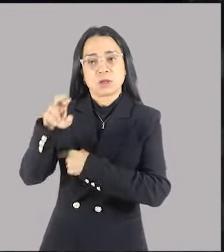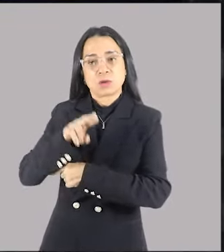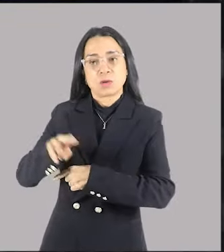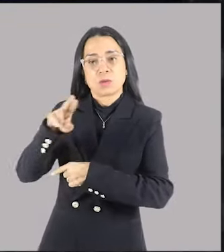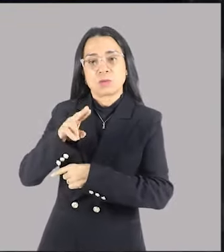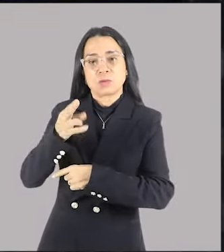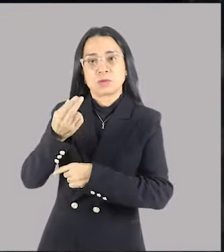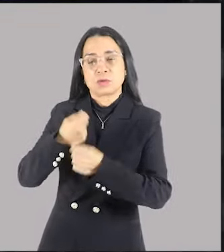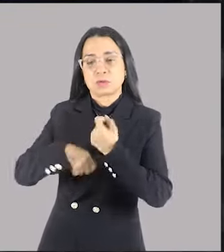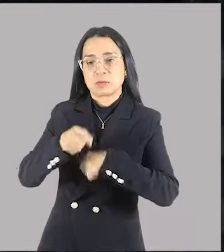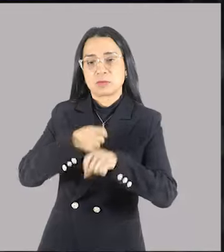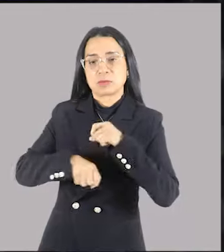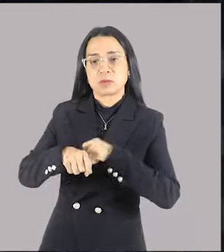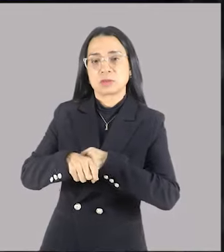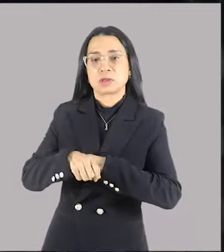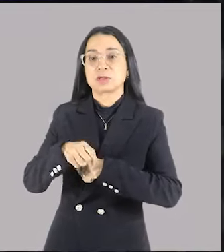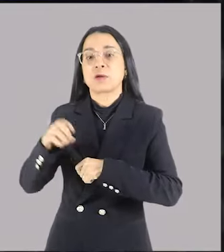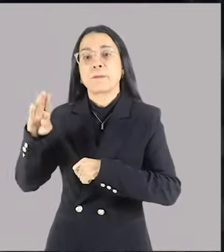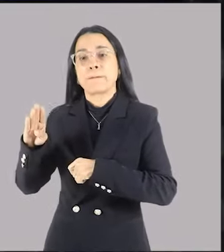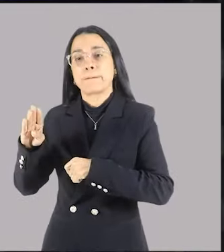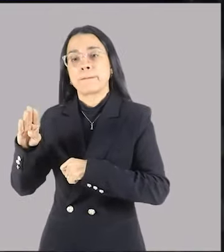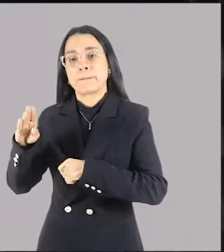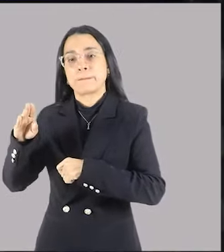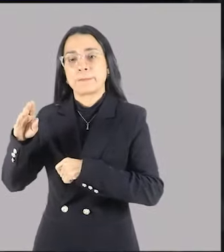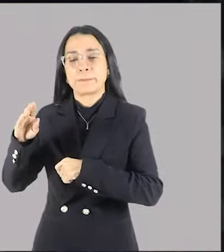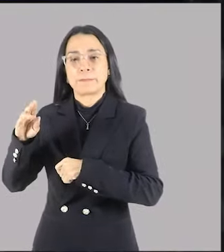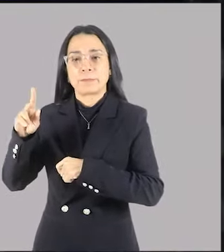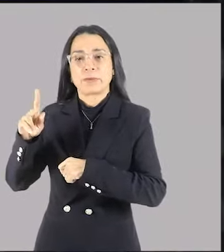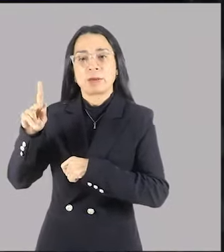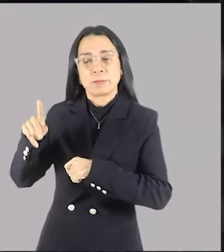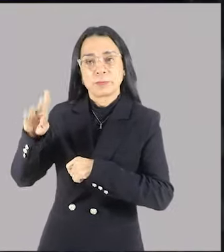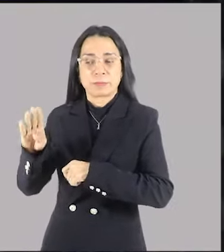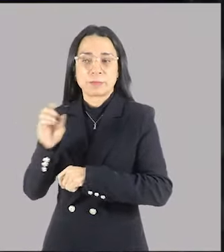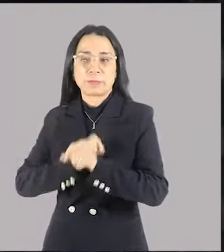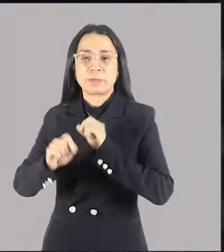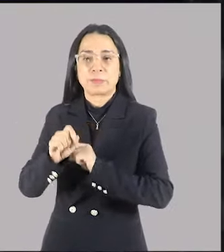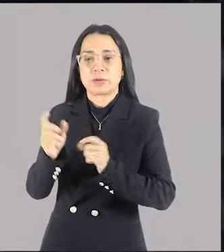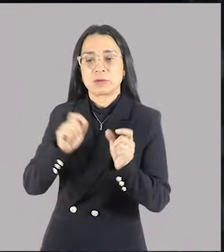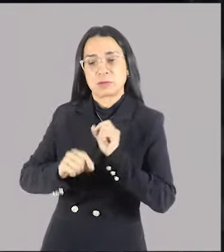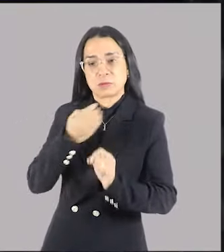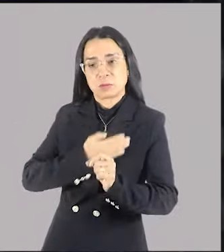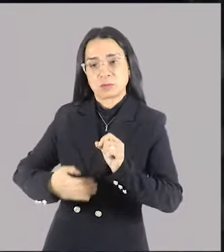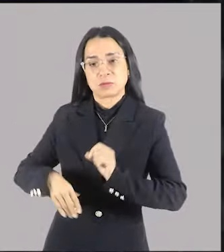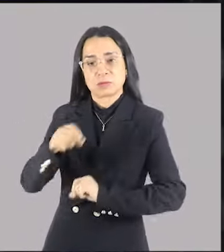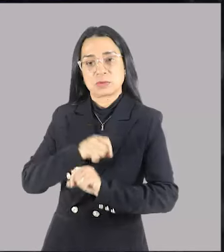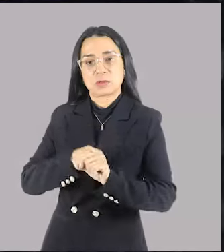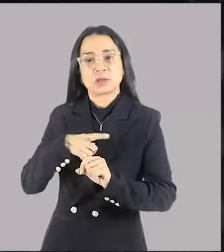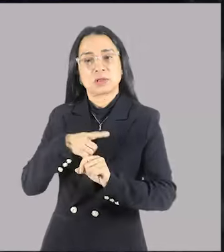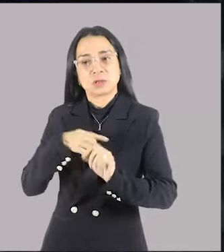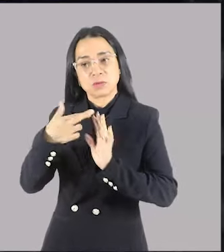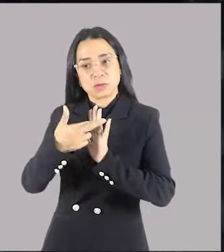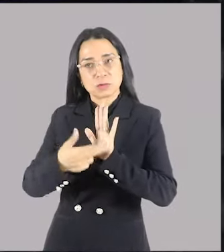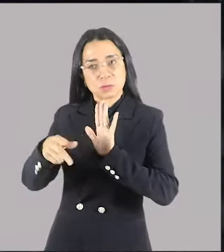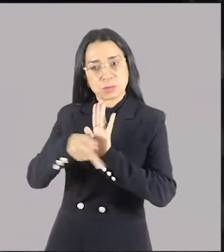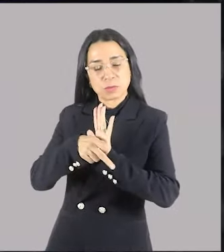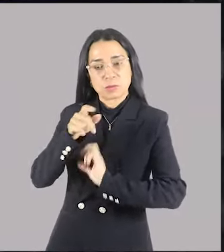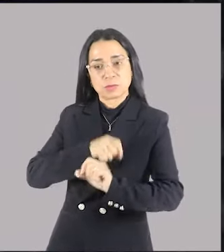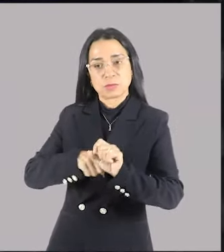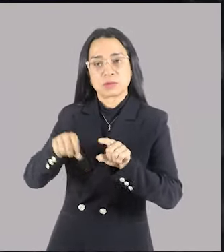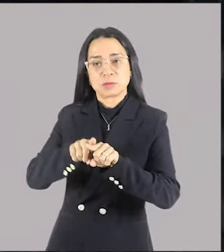administração pública direta autárquica e fundacional perfeito deve optar por um regime próprio